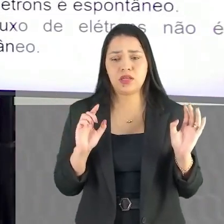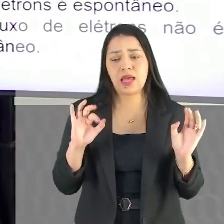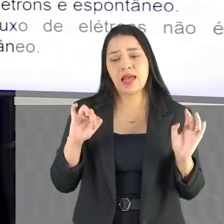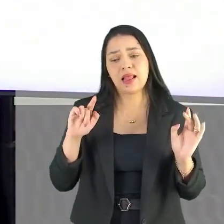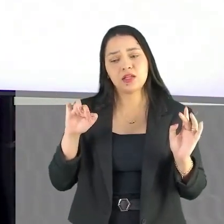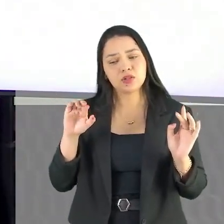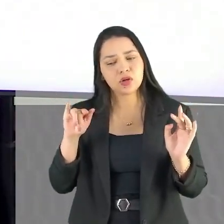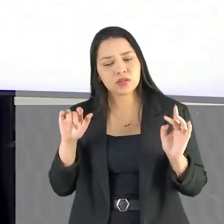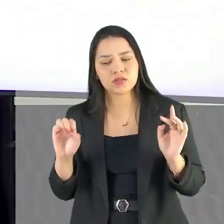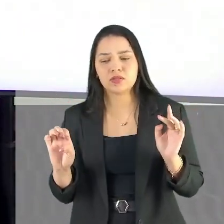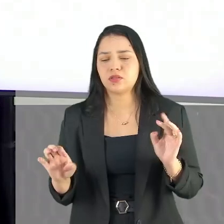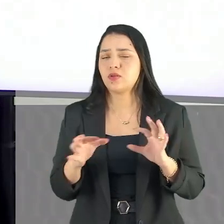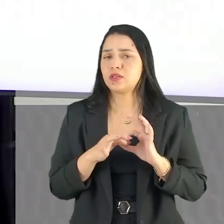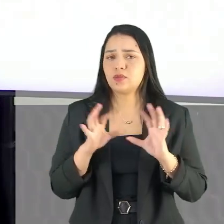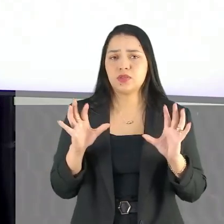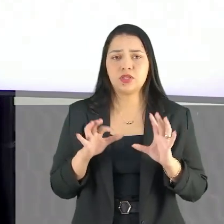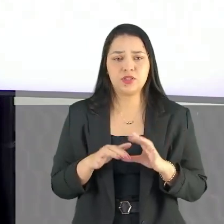espontâneo.